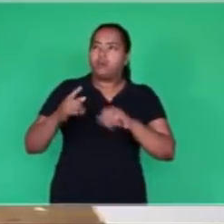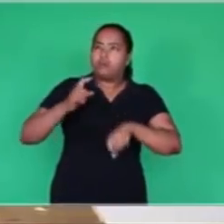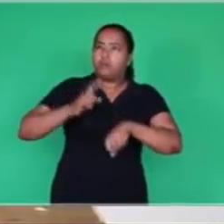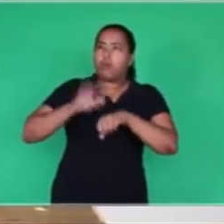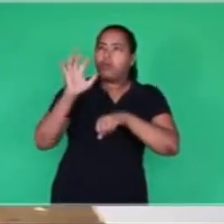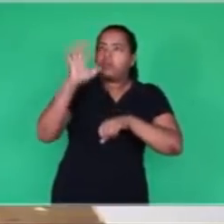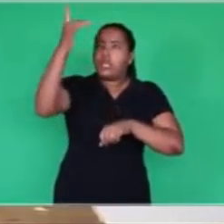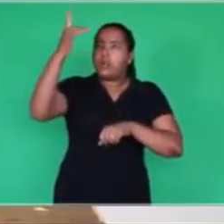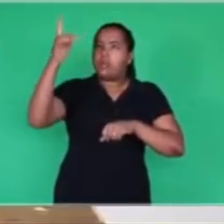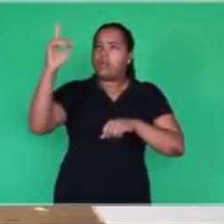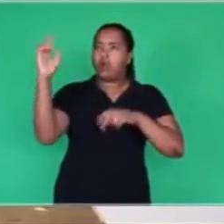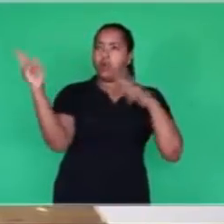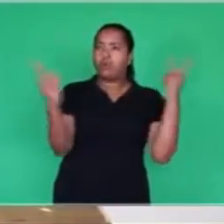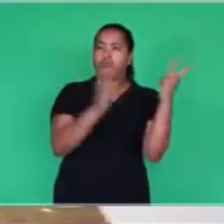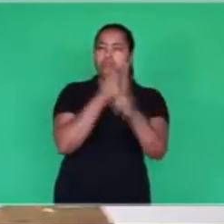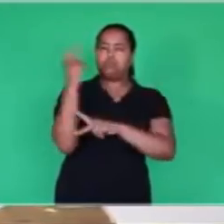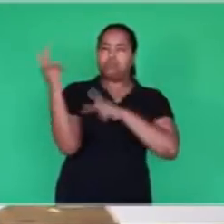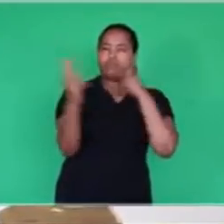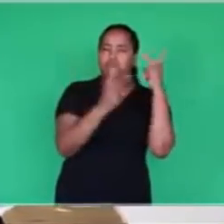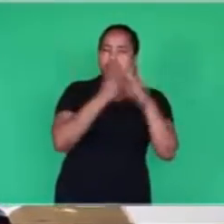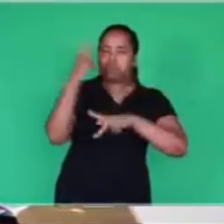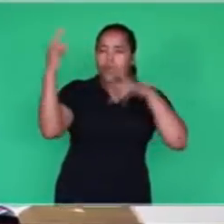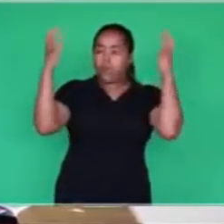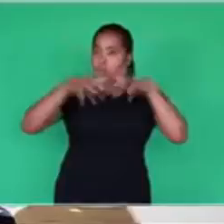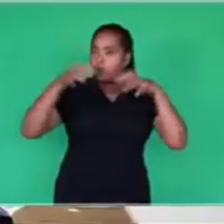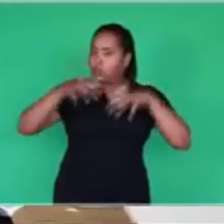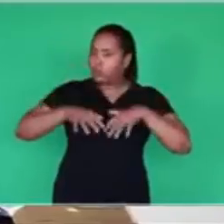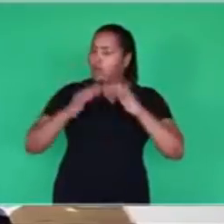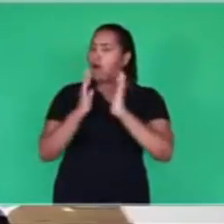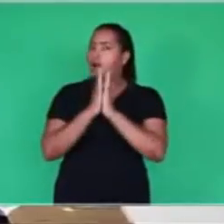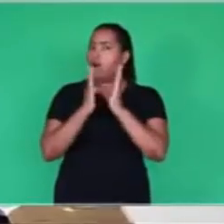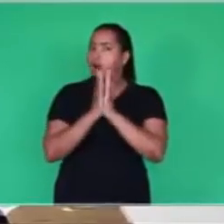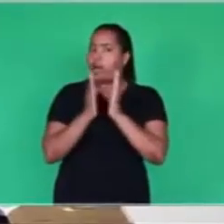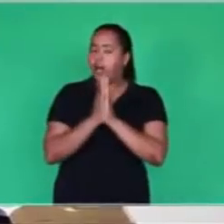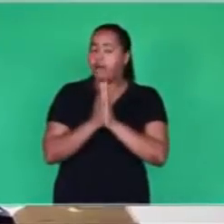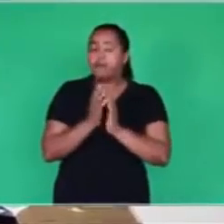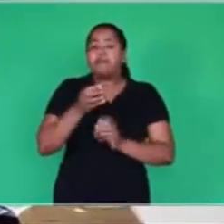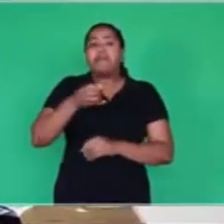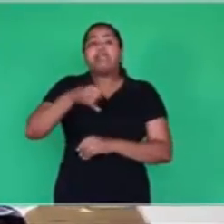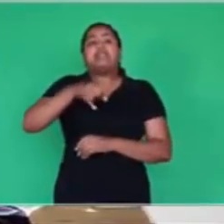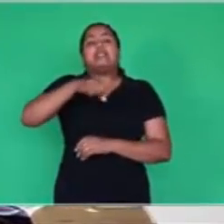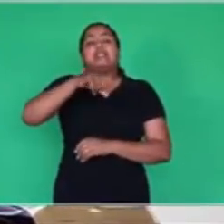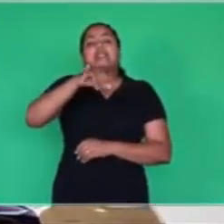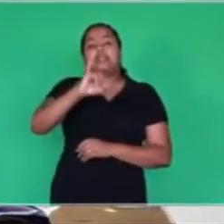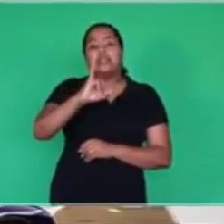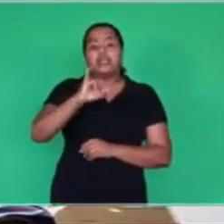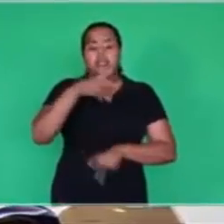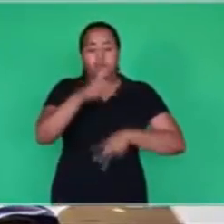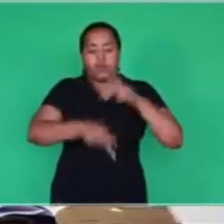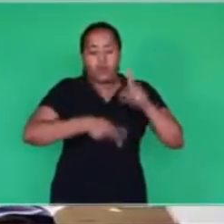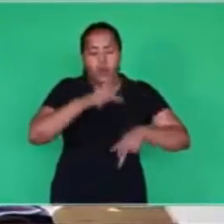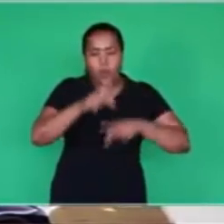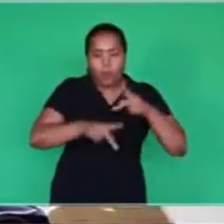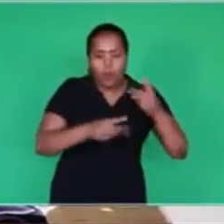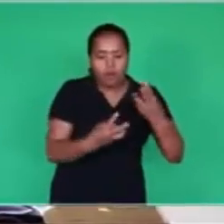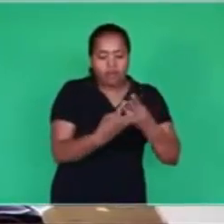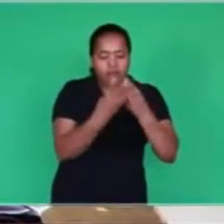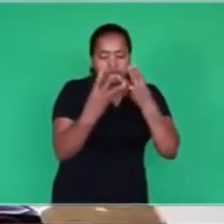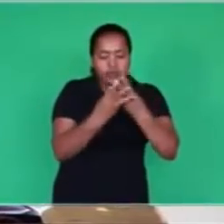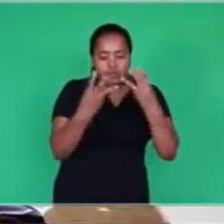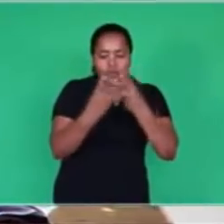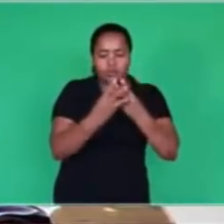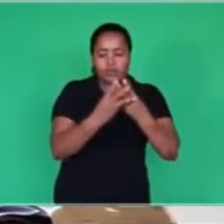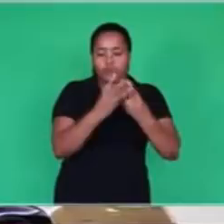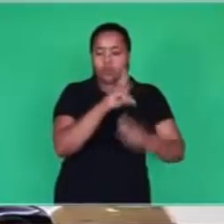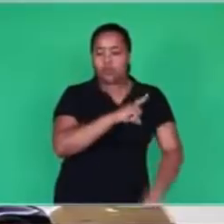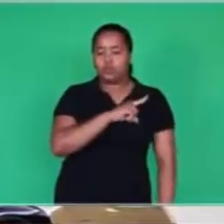Né, orai para que a vossa fuga. Quem estiver na Judeia, fuja para os montes. Meus irmãos, tem